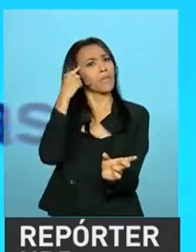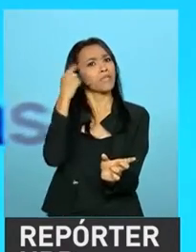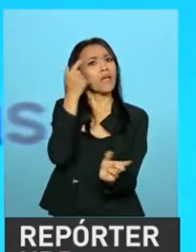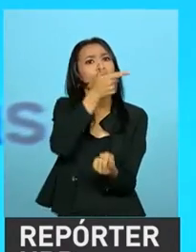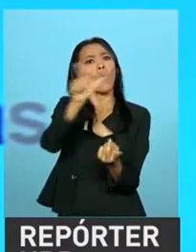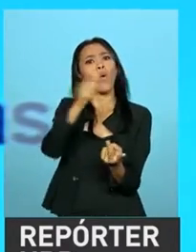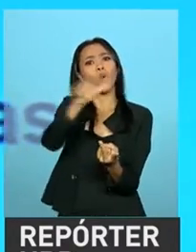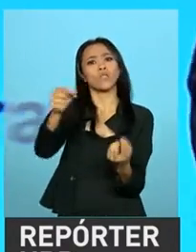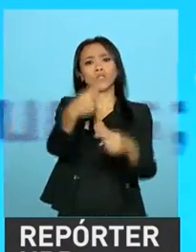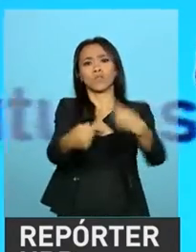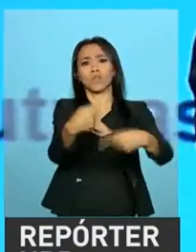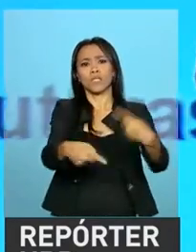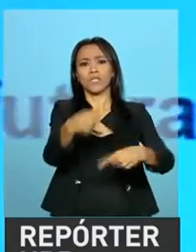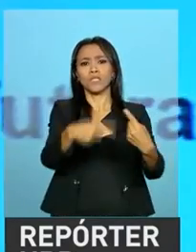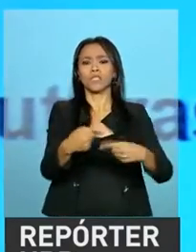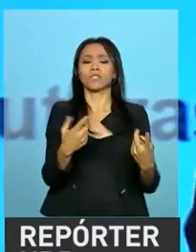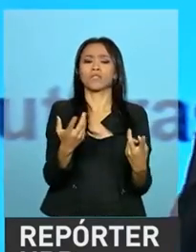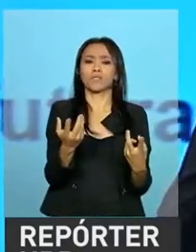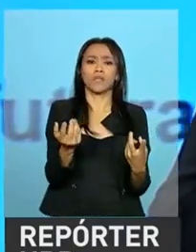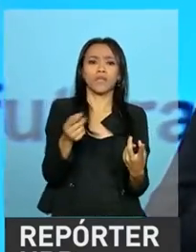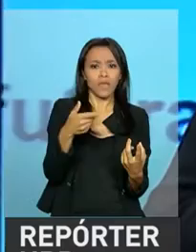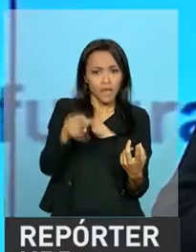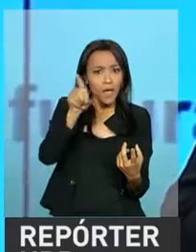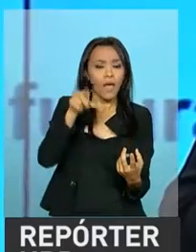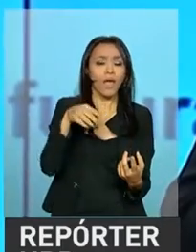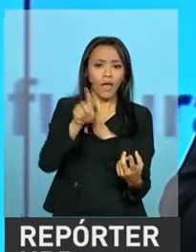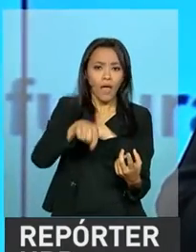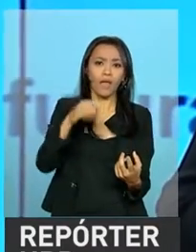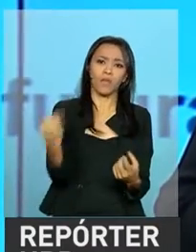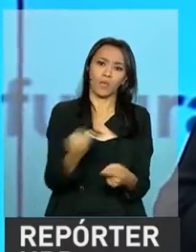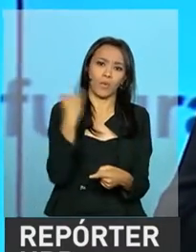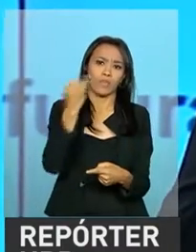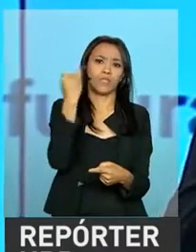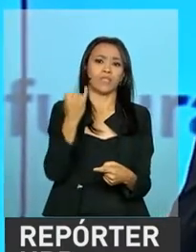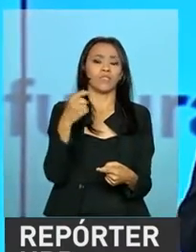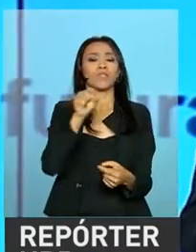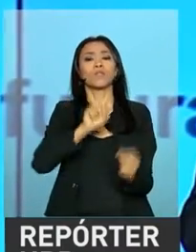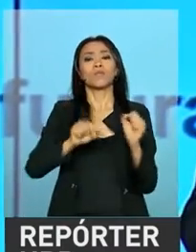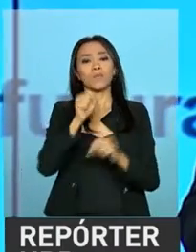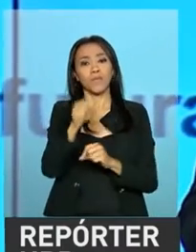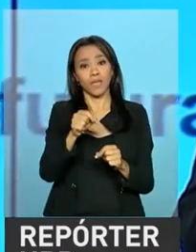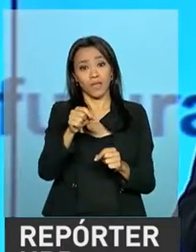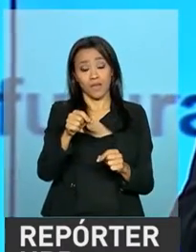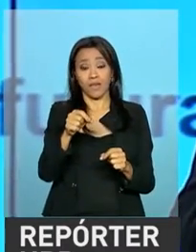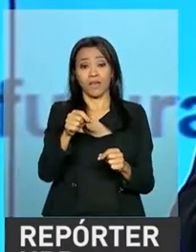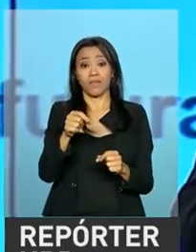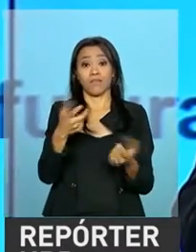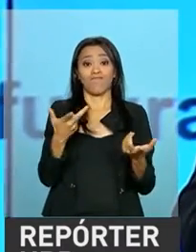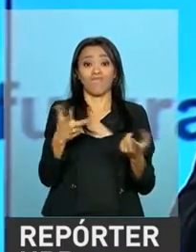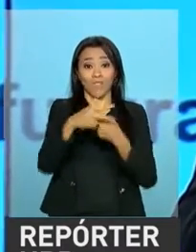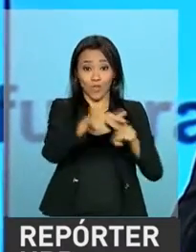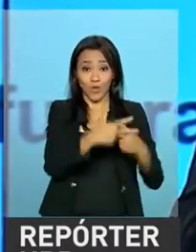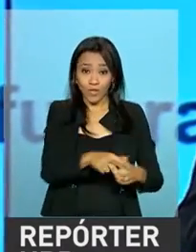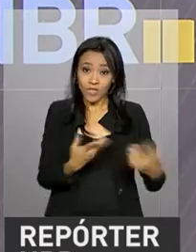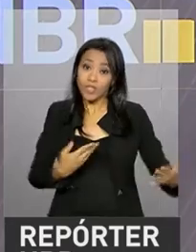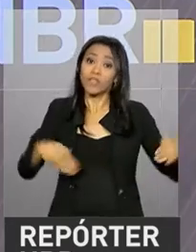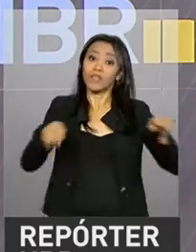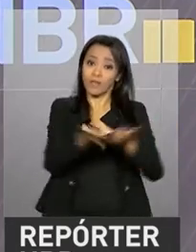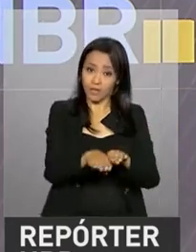políticas como aquelas tão importantes que é a superação das desigualdades de